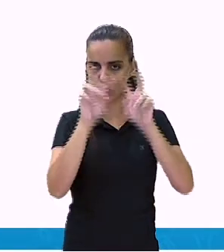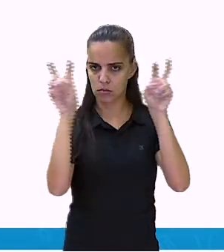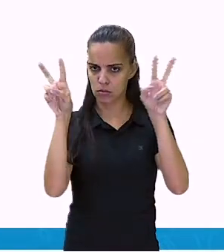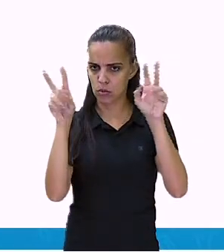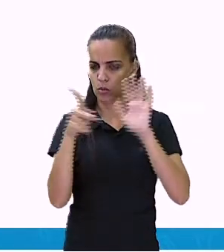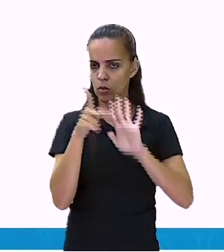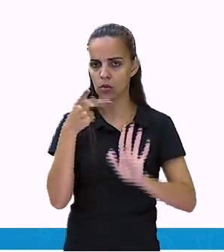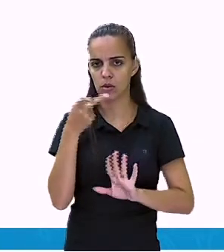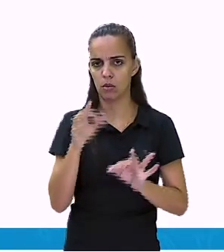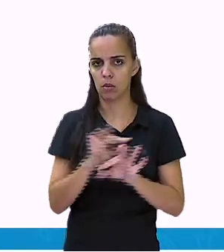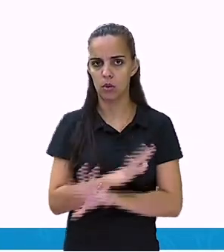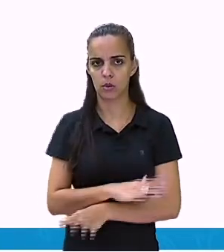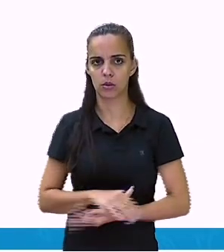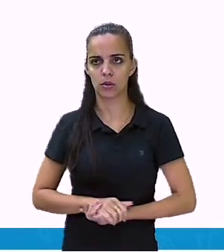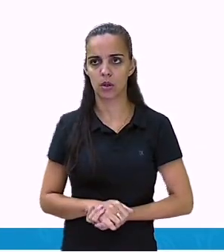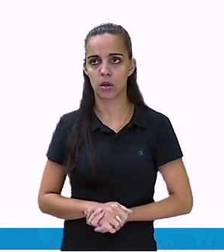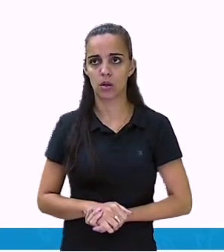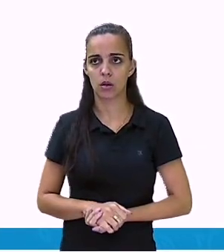ok?